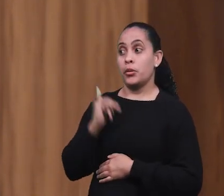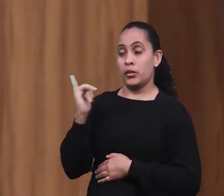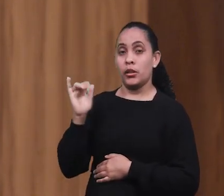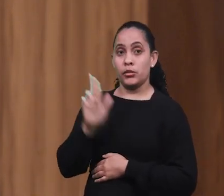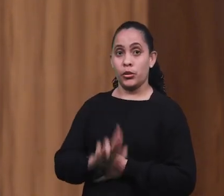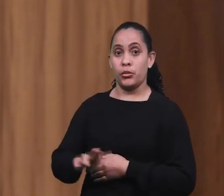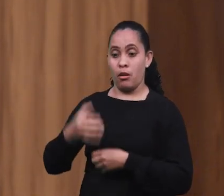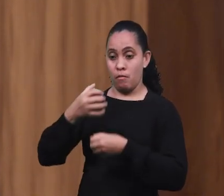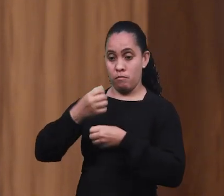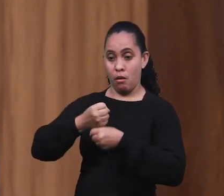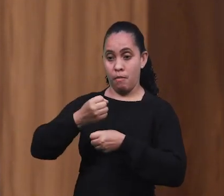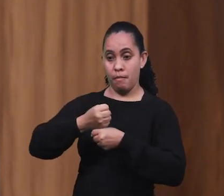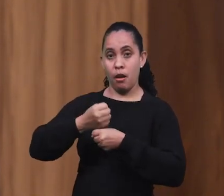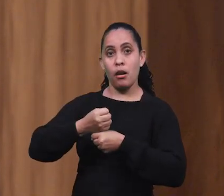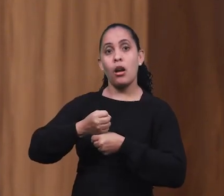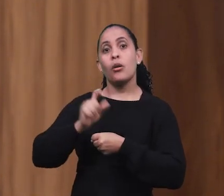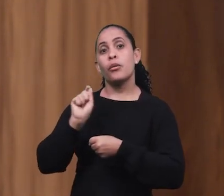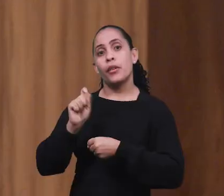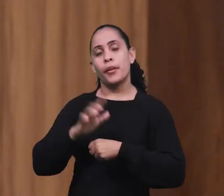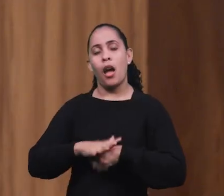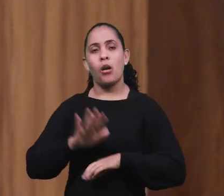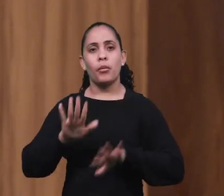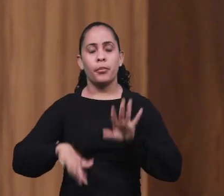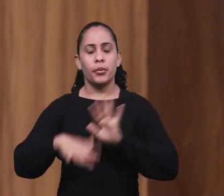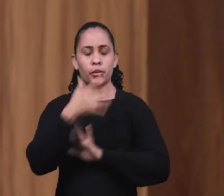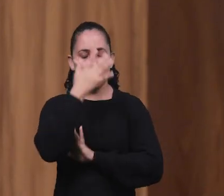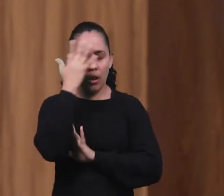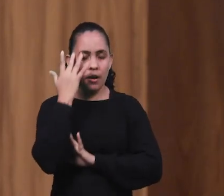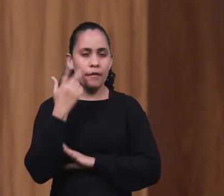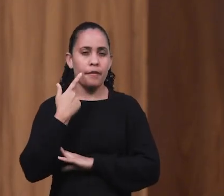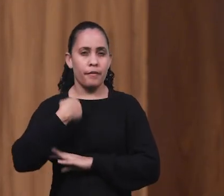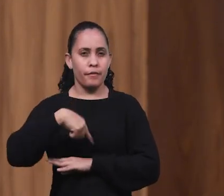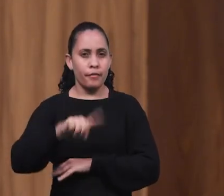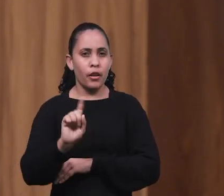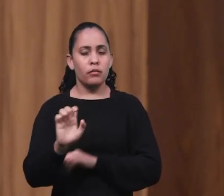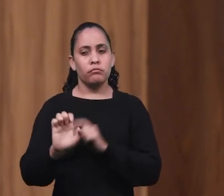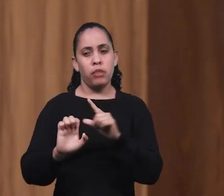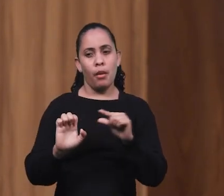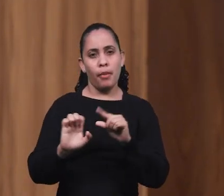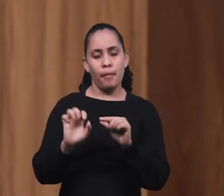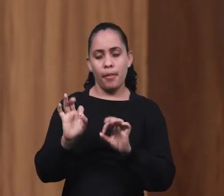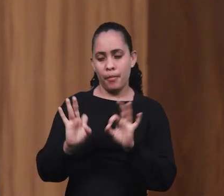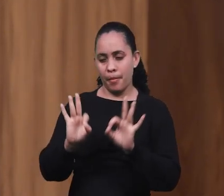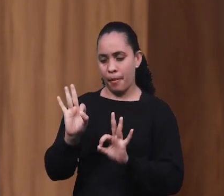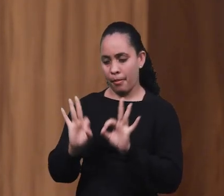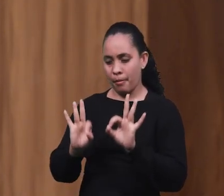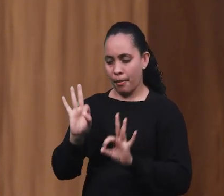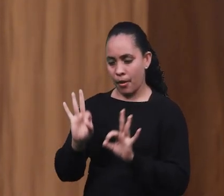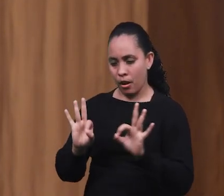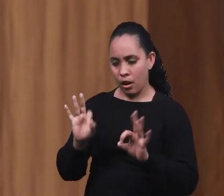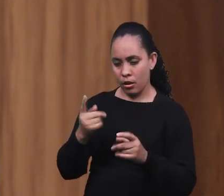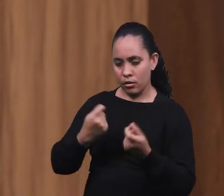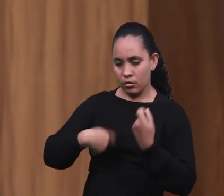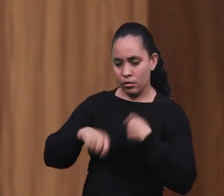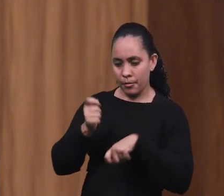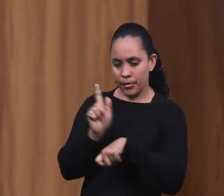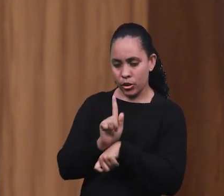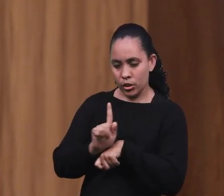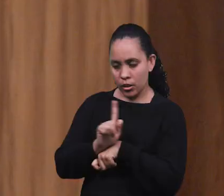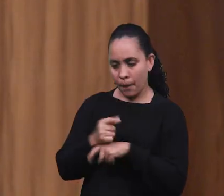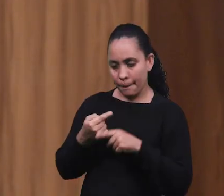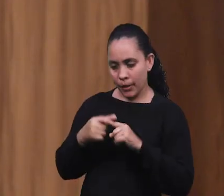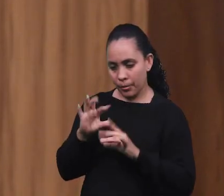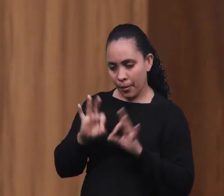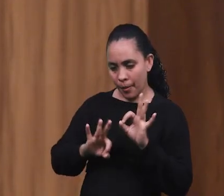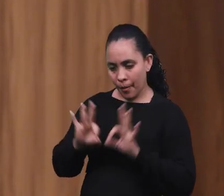esse verbo calcular. Tem muita gente que vai fazer a gestão do seu negócio, vai conduzir a sua empresa e não faz